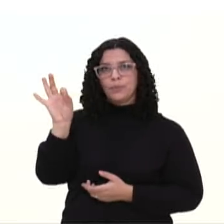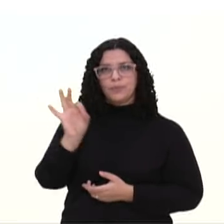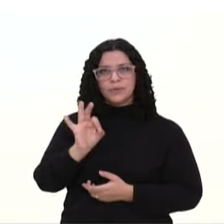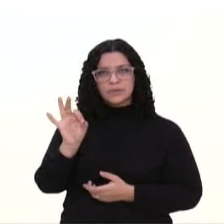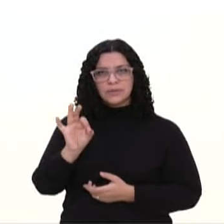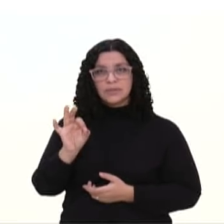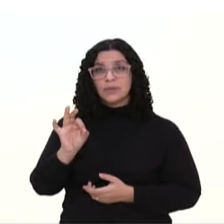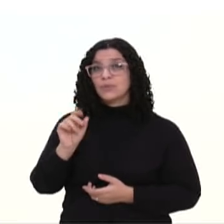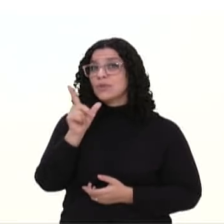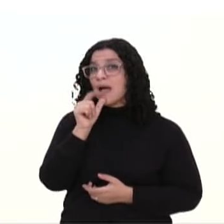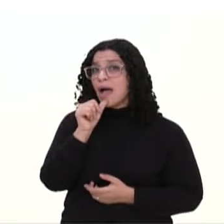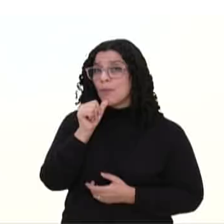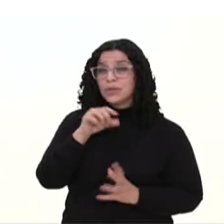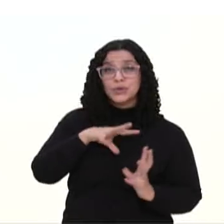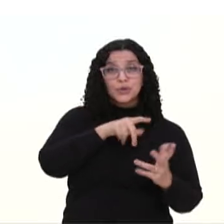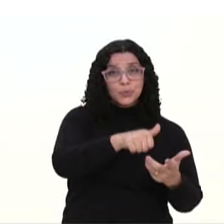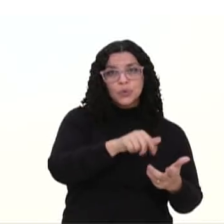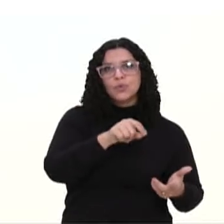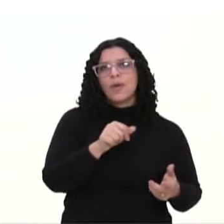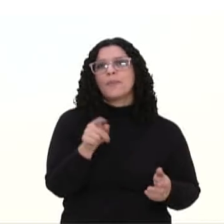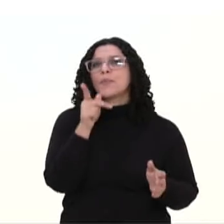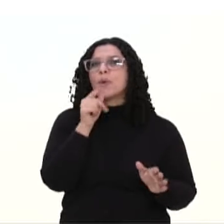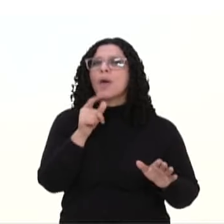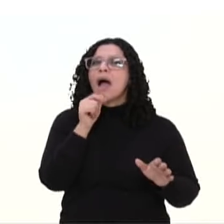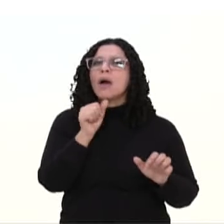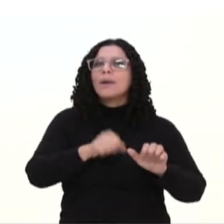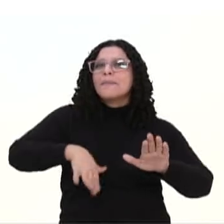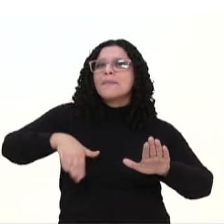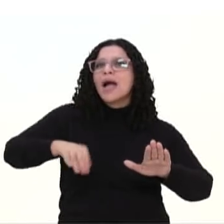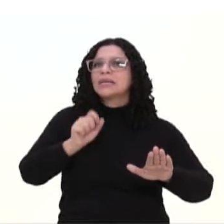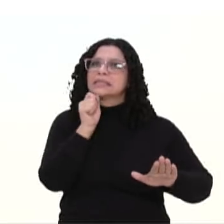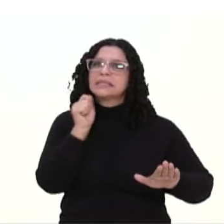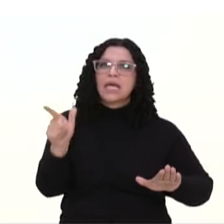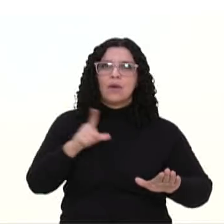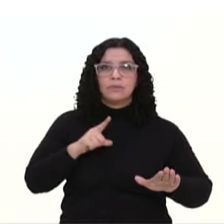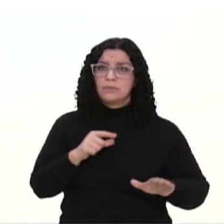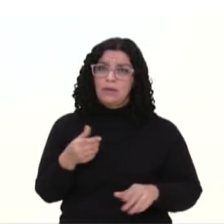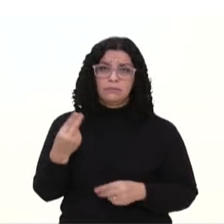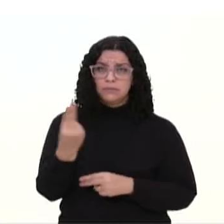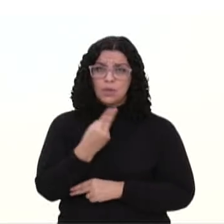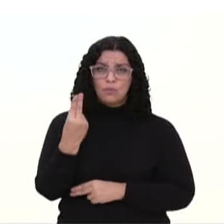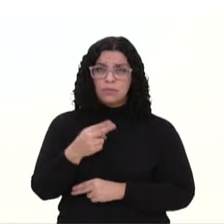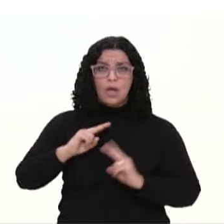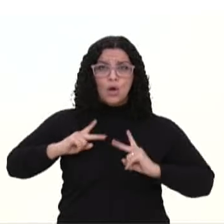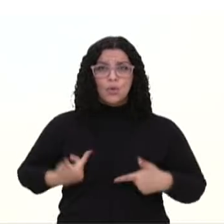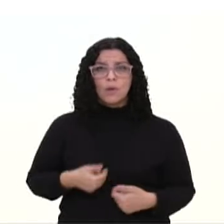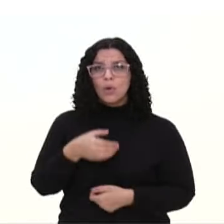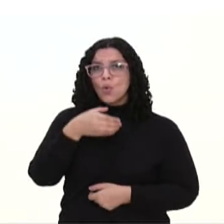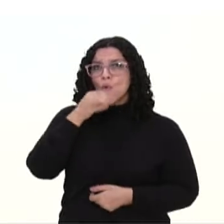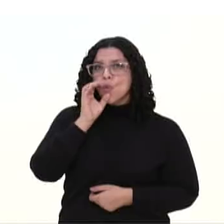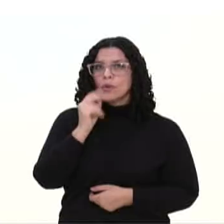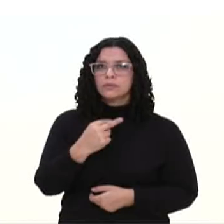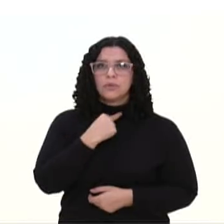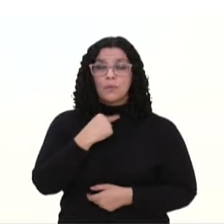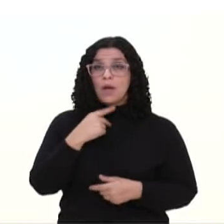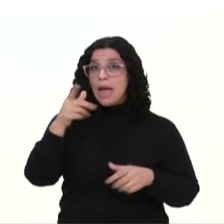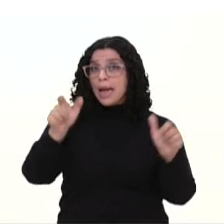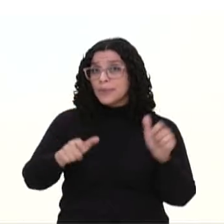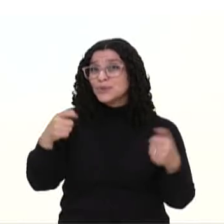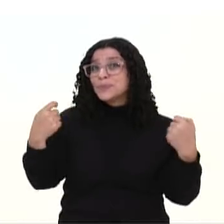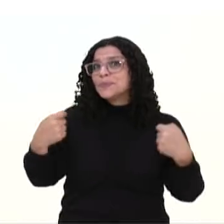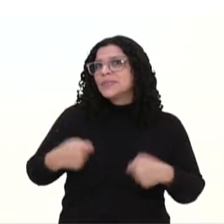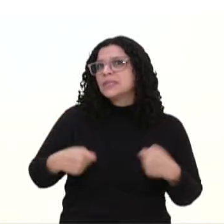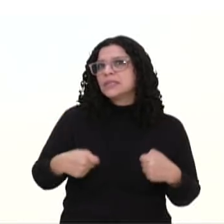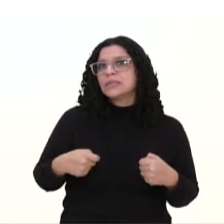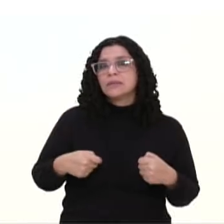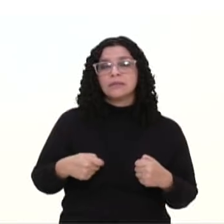95,5% da água do planeta é salgada e não pode ser usada para consumo humano. Uma pessoa necessita